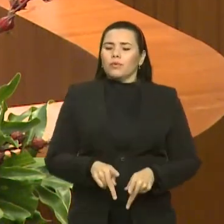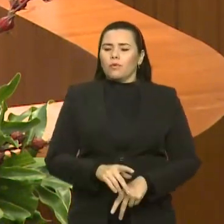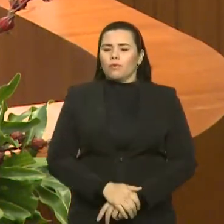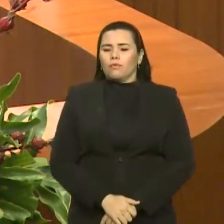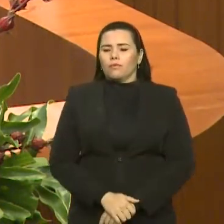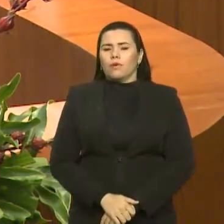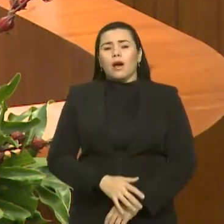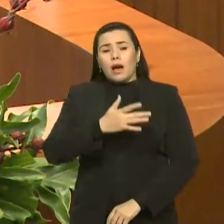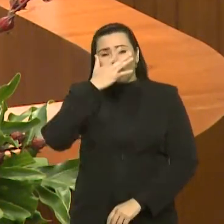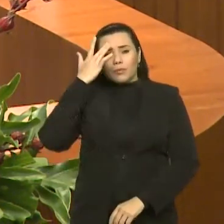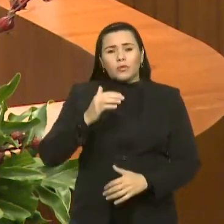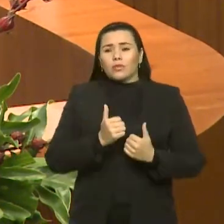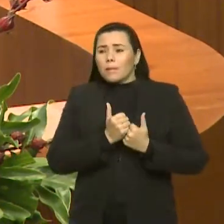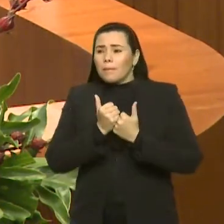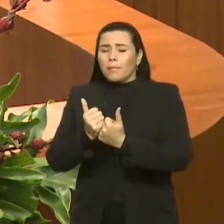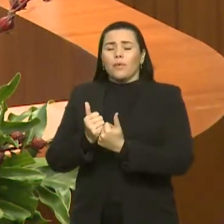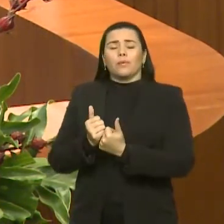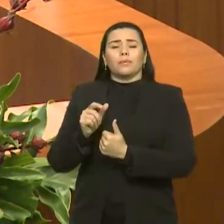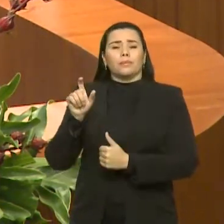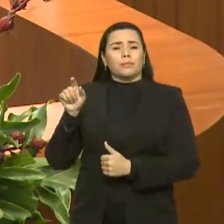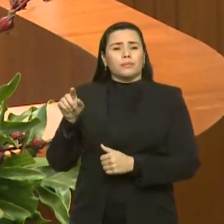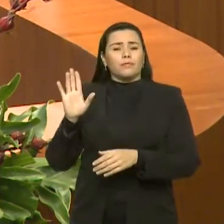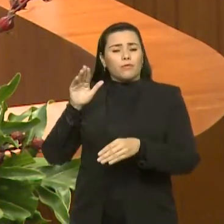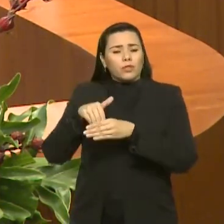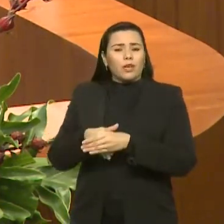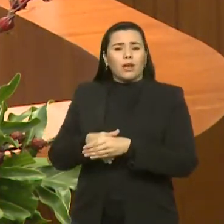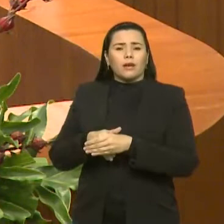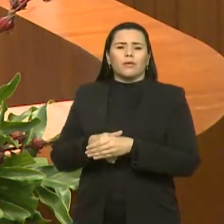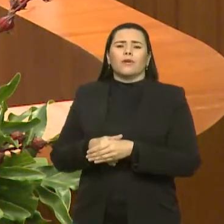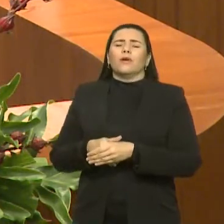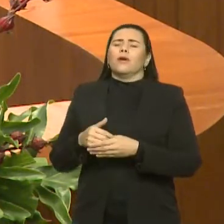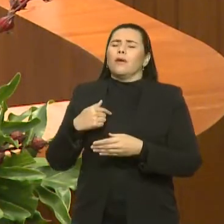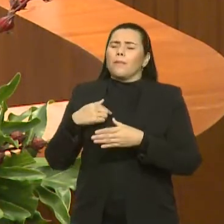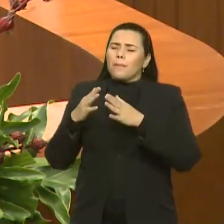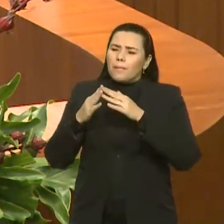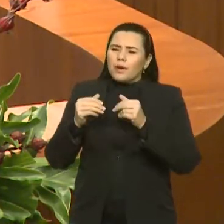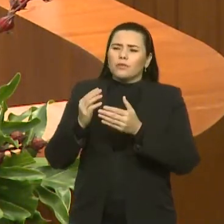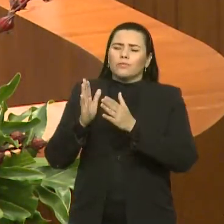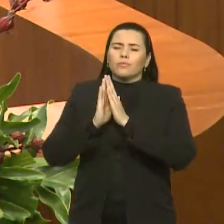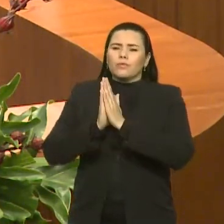então venha junto conosco, levante essa bandeira, porque você